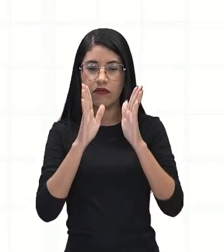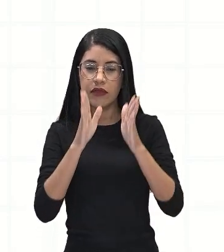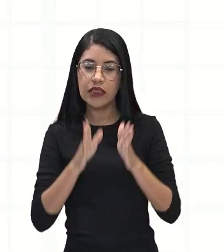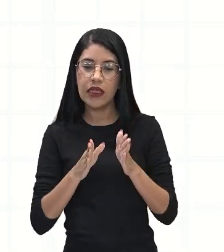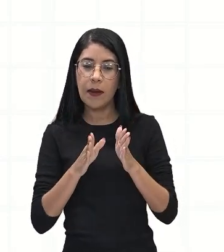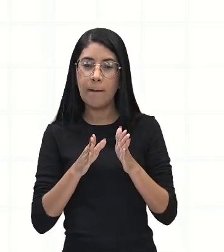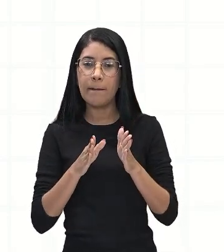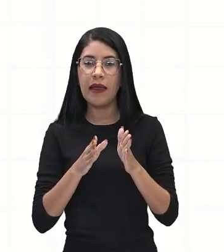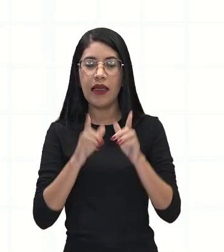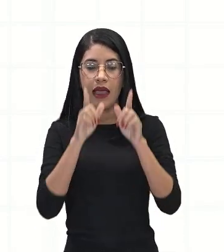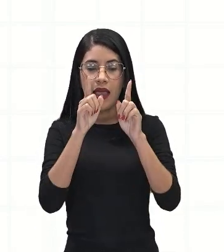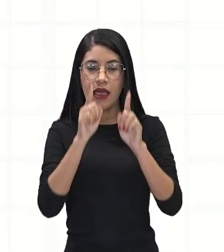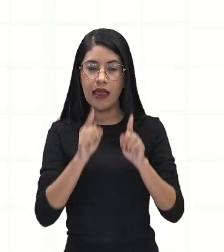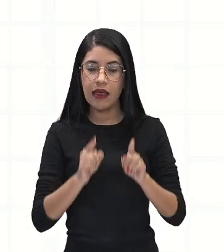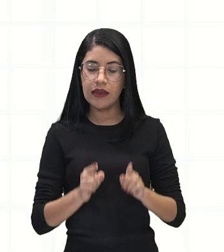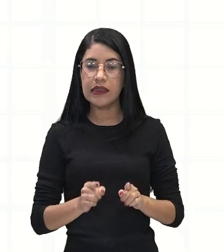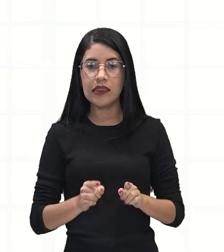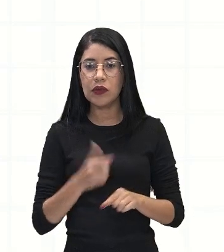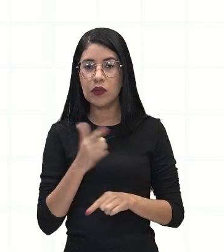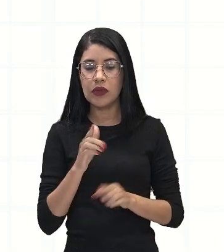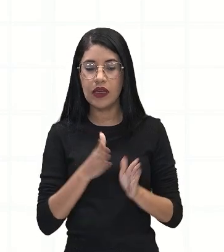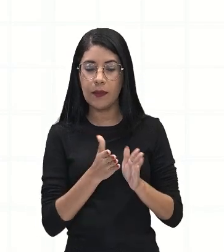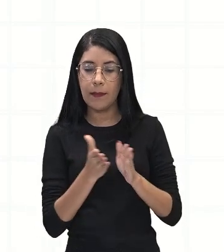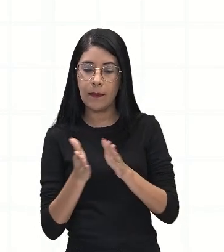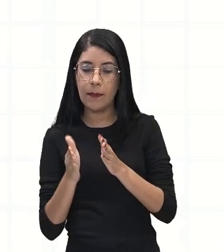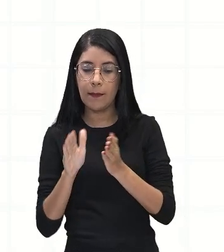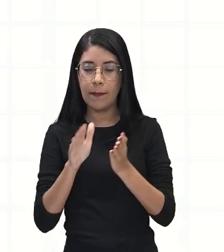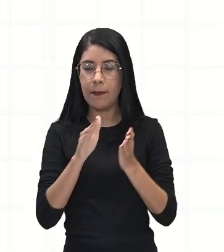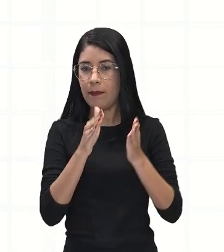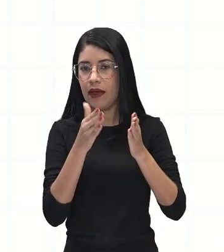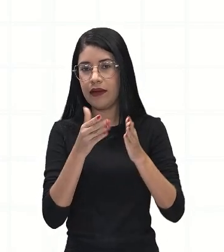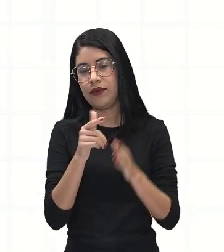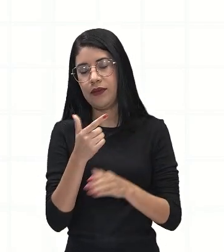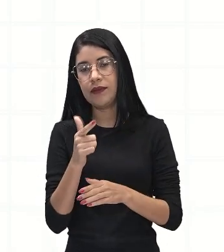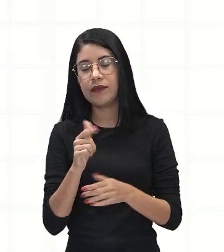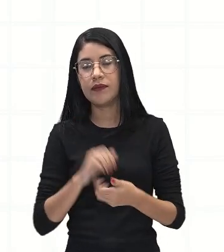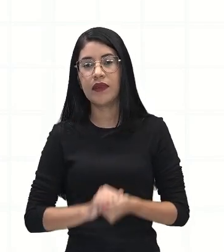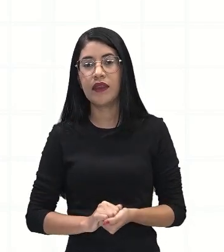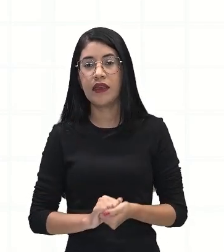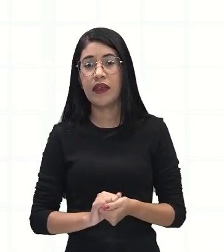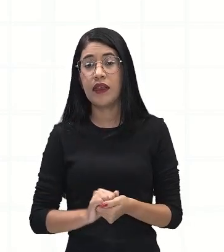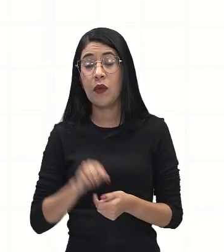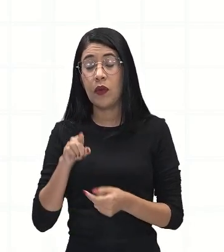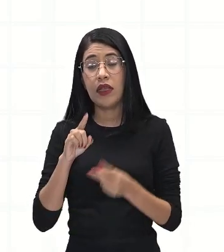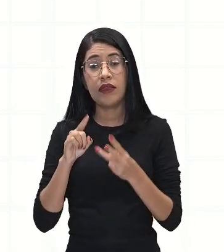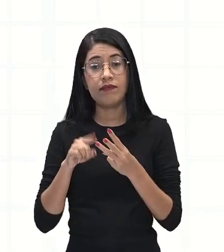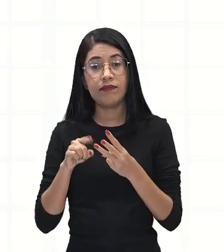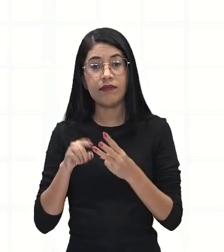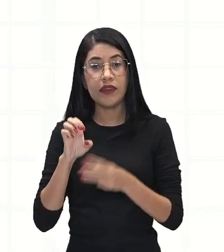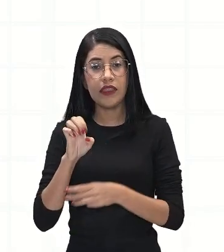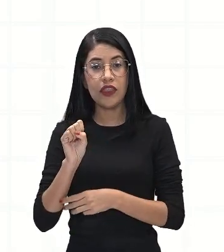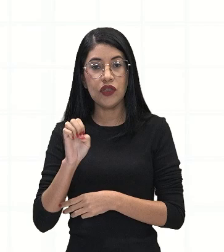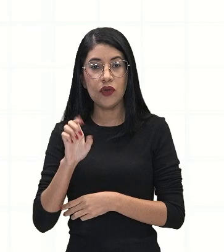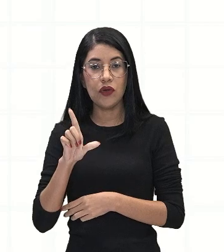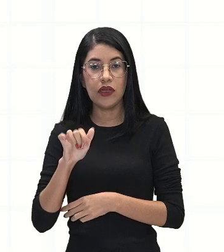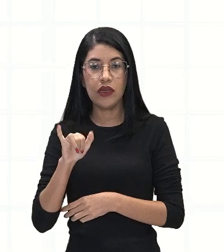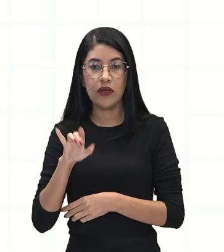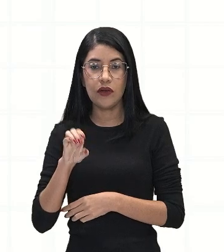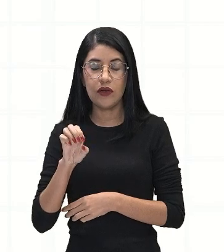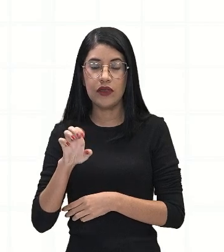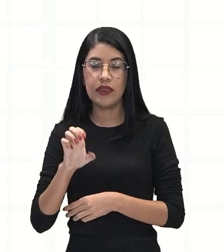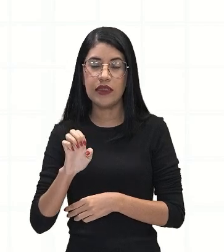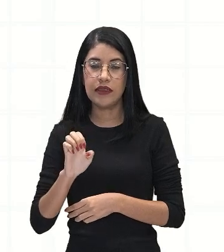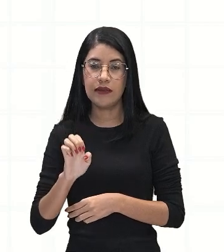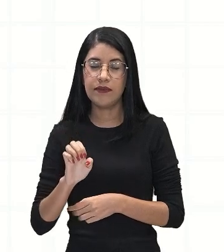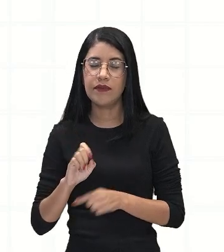coluna ela é reta, ela não apresenta curvatura nenhuma? Então, a escoliose ela é justamente esse desvio